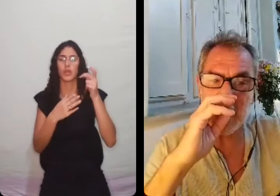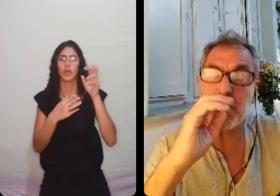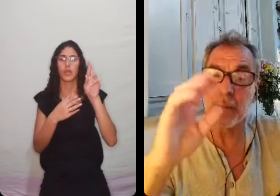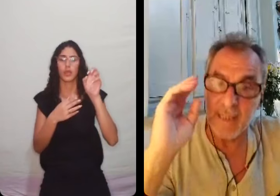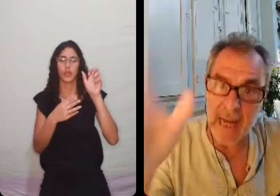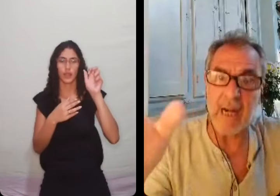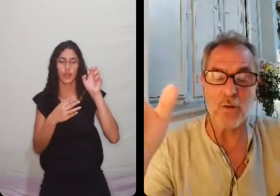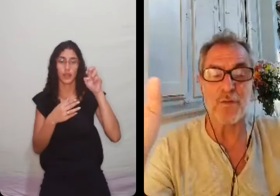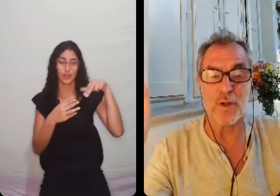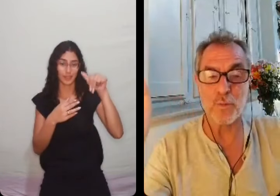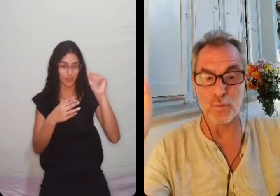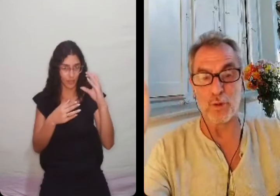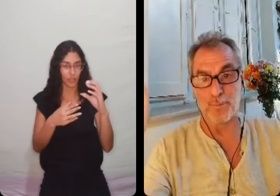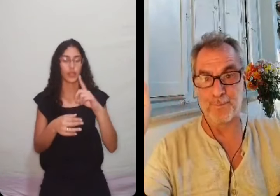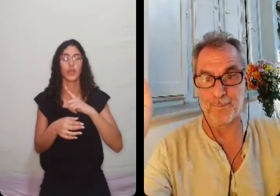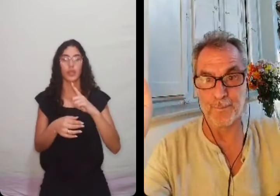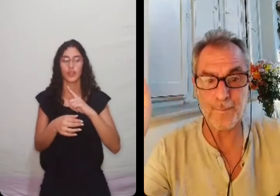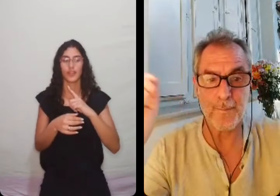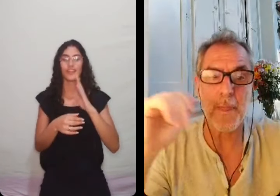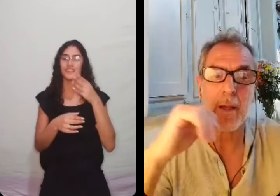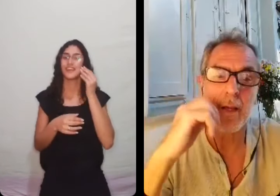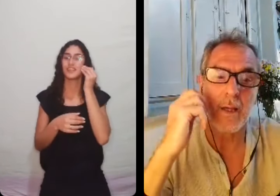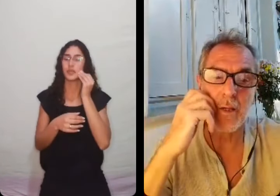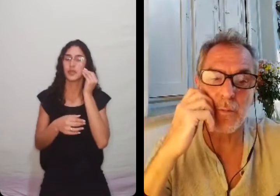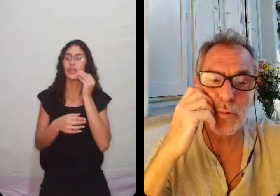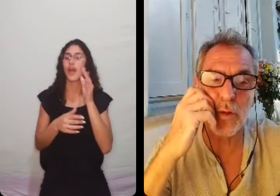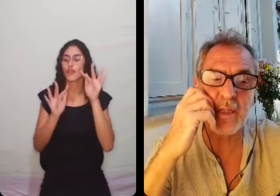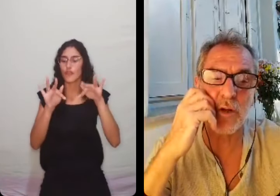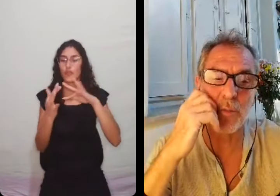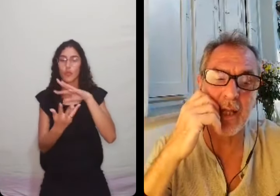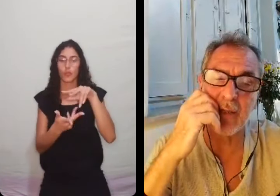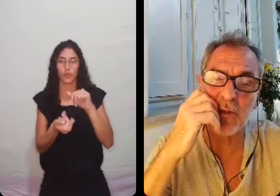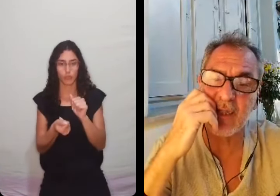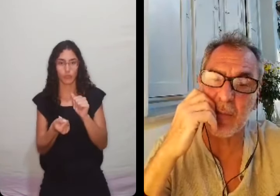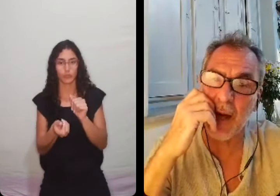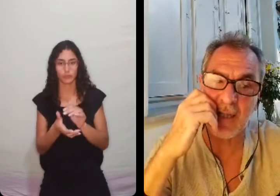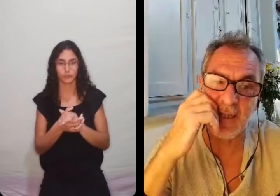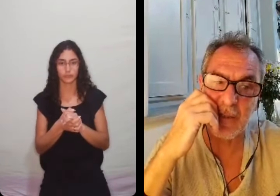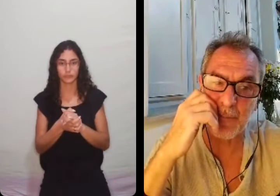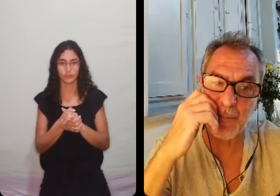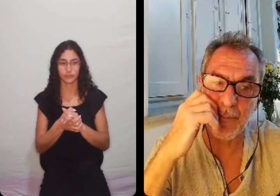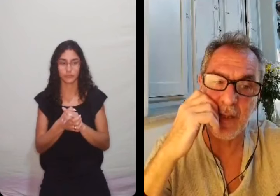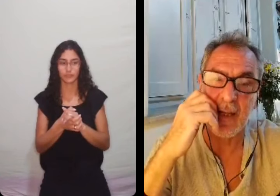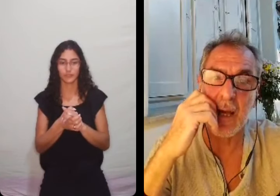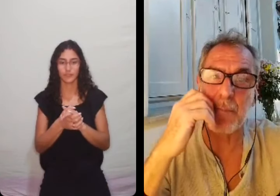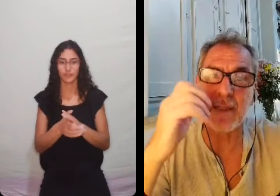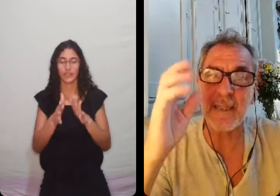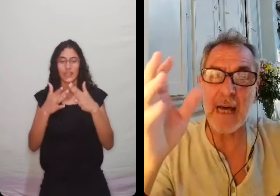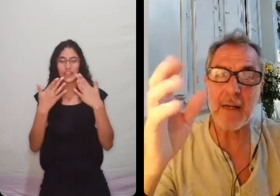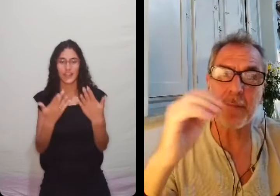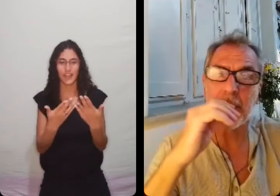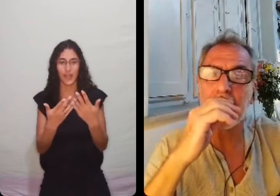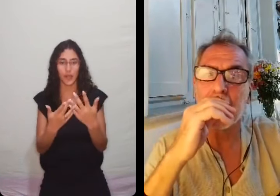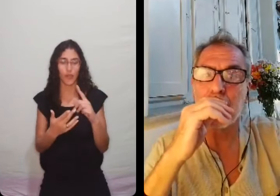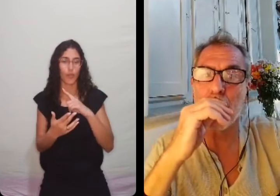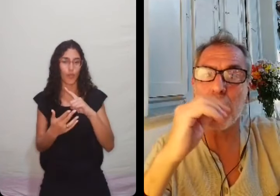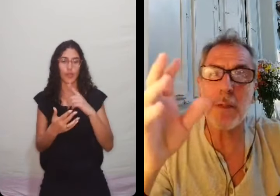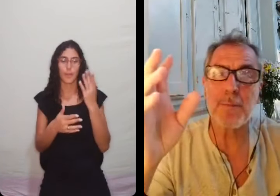já experimentaram o fim do mundo. O mundo dessas comunidades não existe mais. E pensar